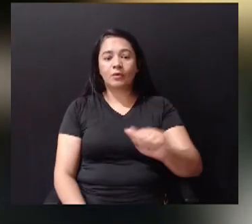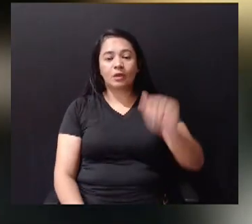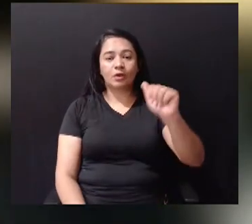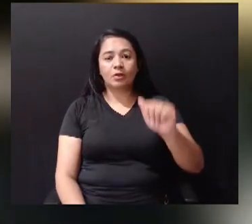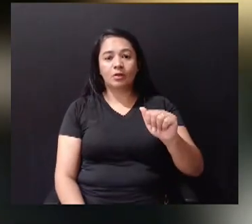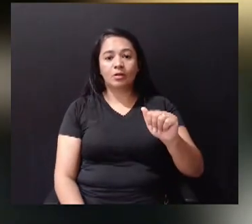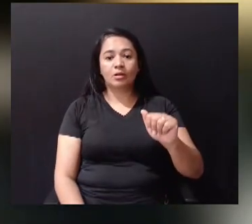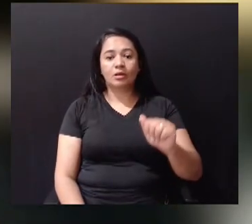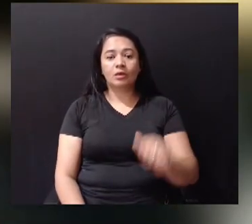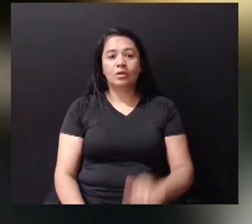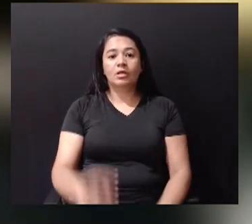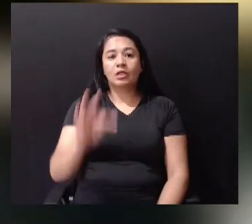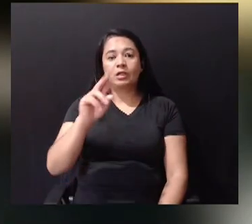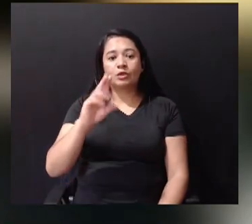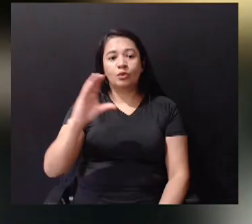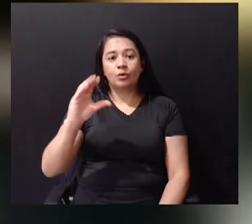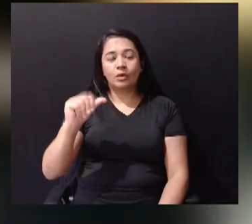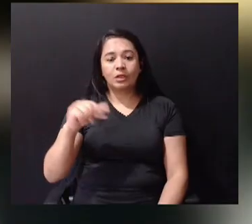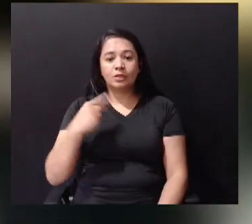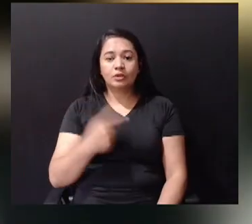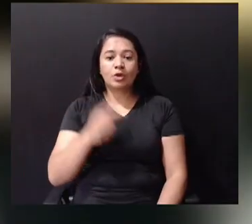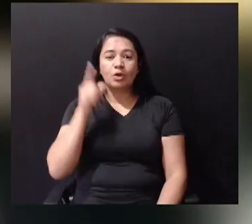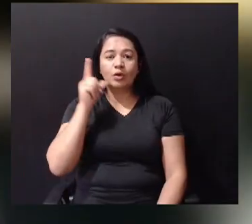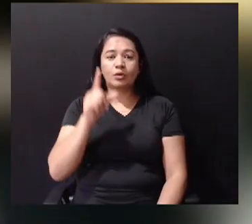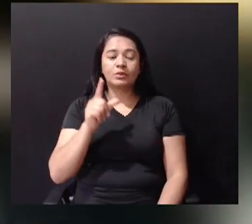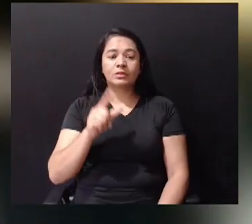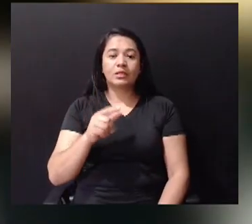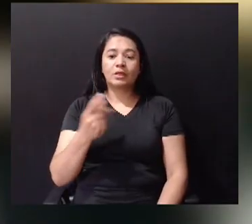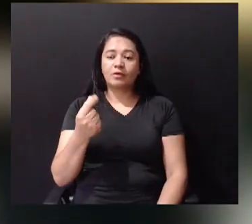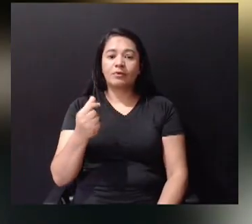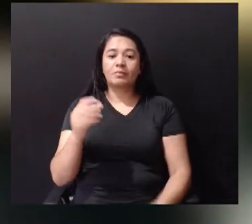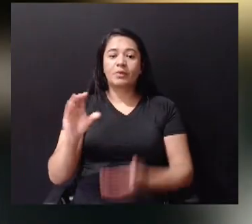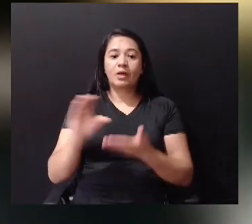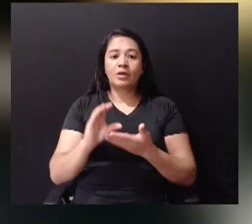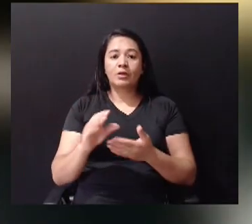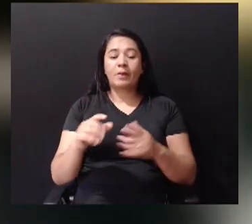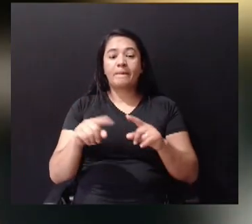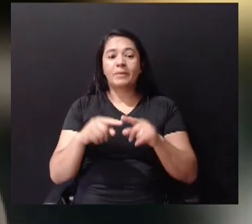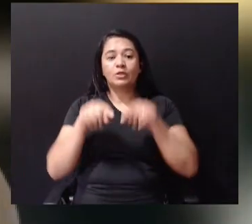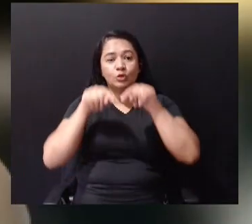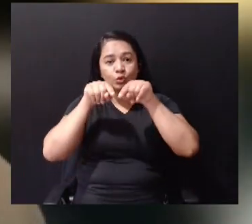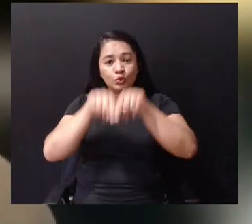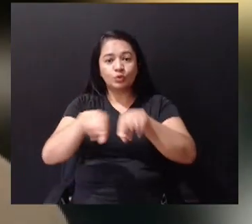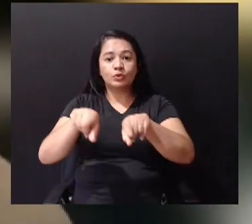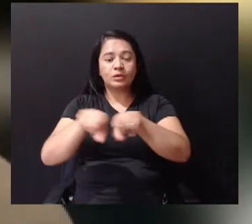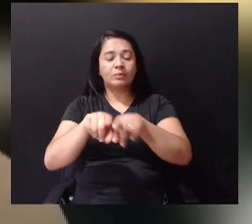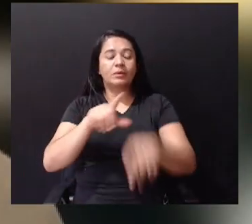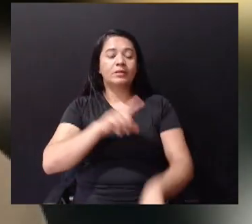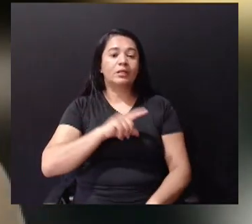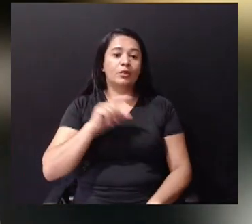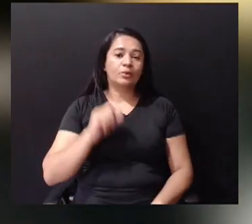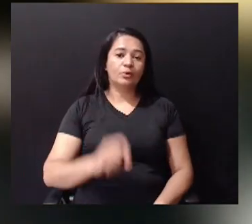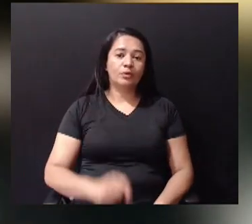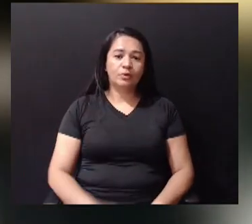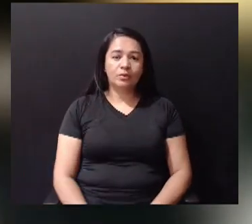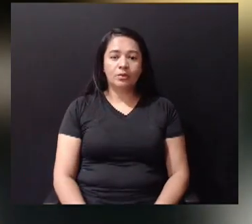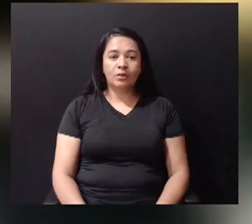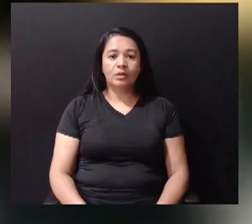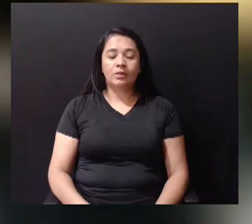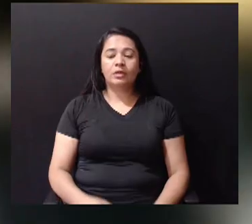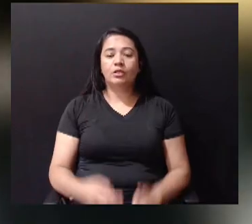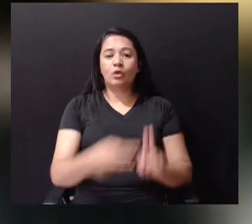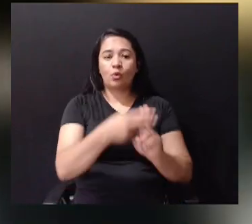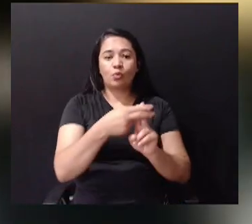gente consegue verbas para isso. Concomitante a isso, tem todo aquilo que vem pago pelo SUS, né? O suporte que o SUS